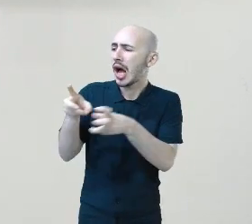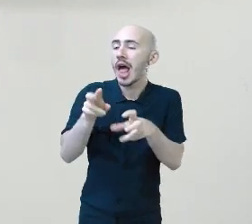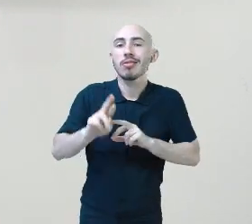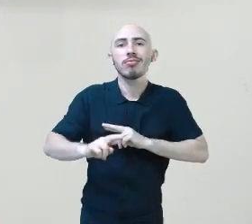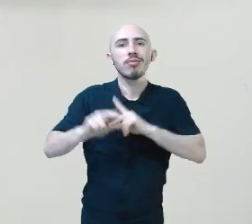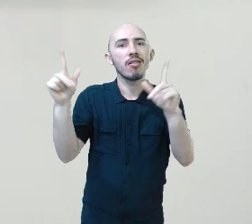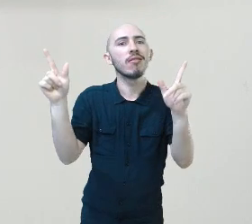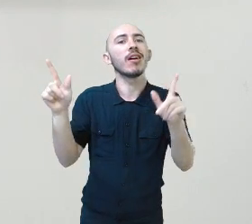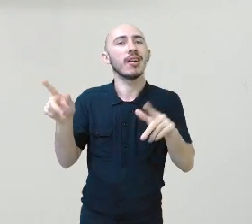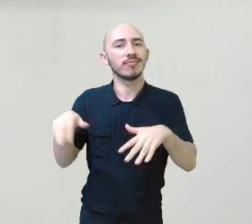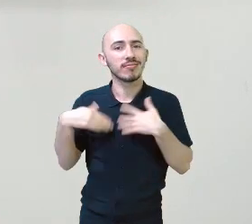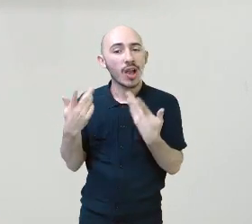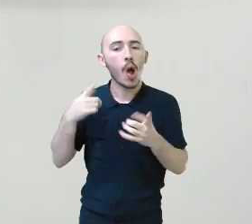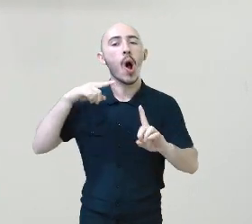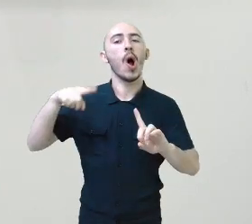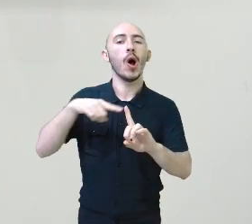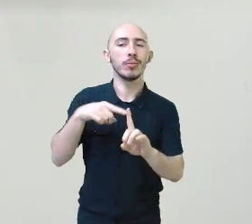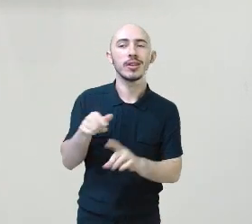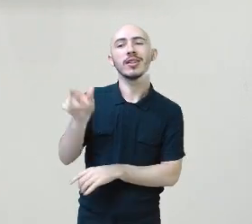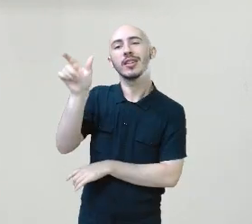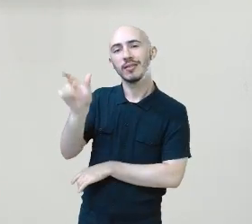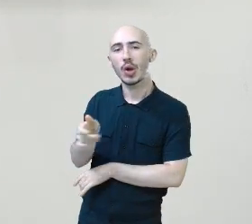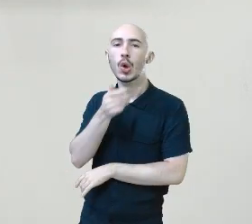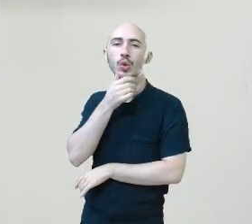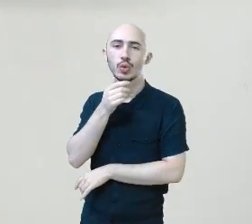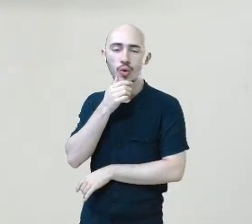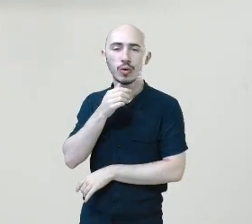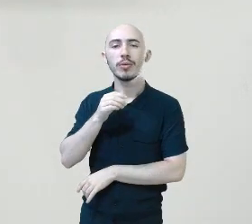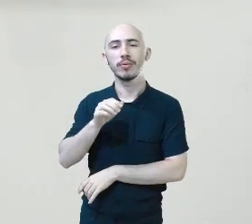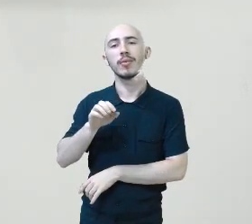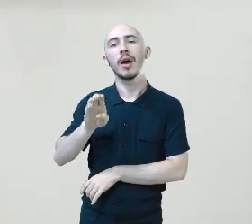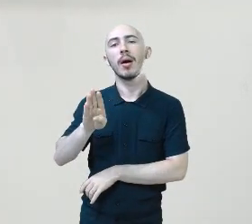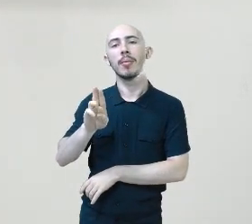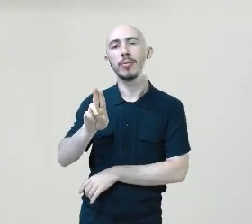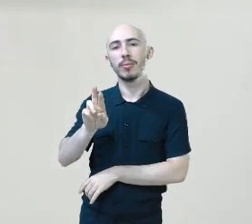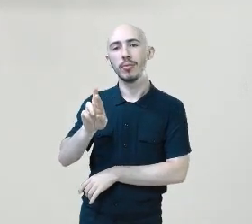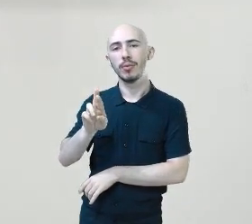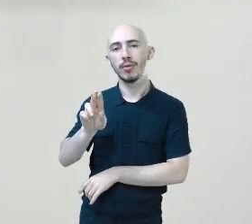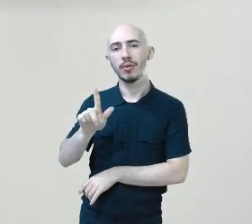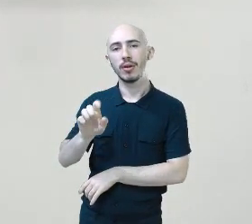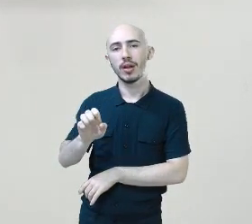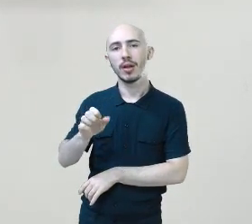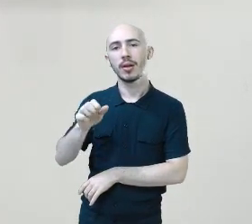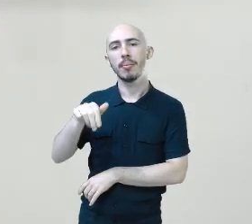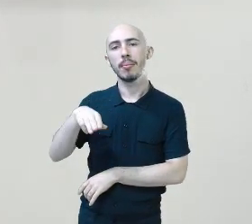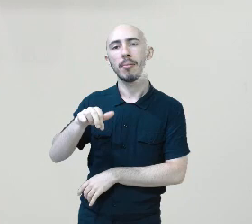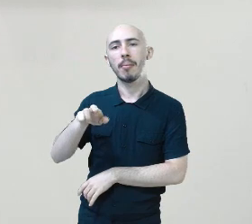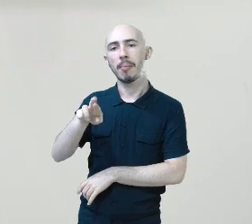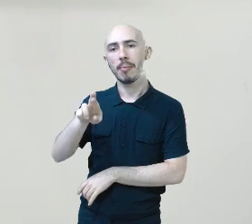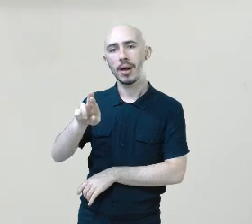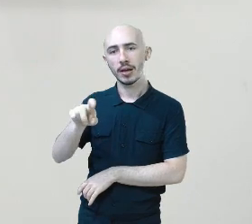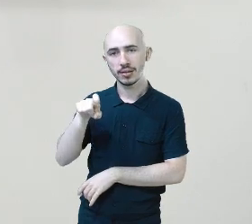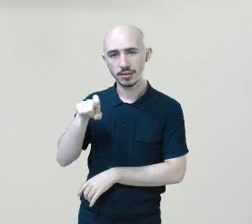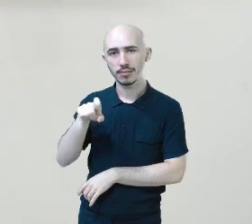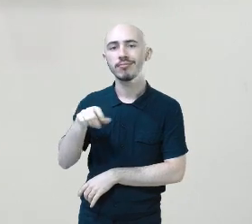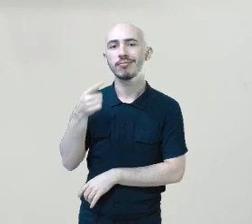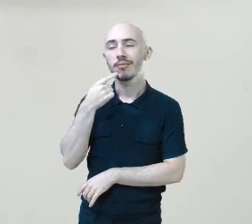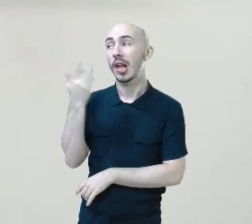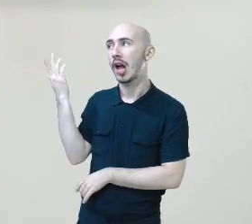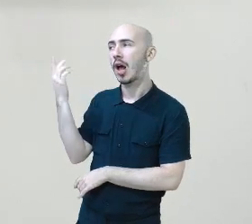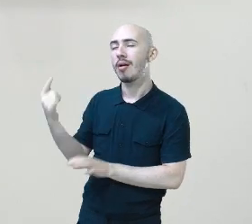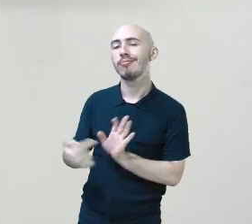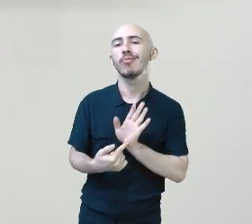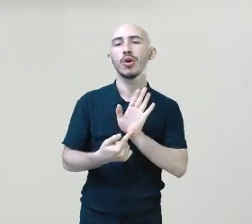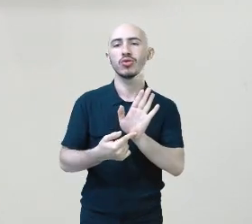Essa era a intenção do paisagista Burle Marx, trazer para o espaço urbano